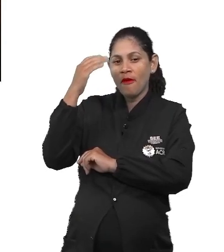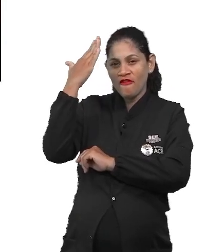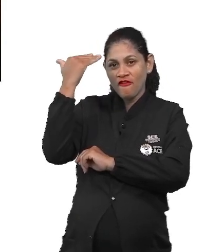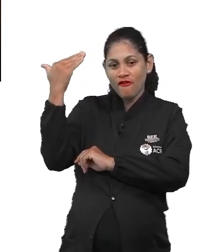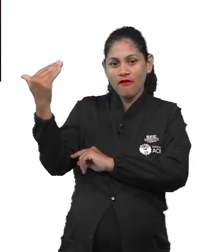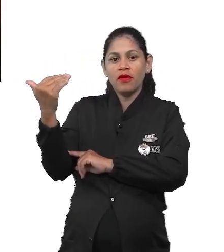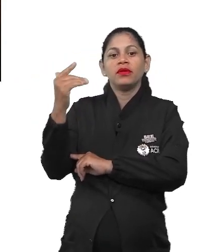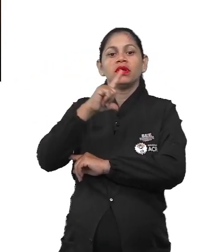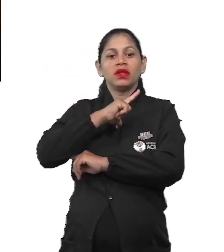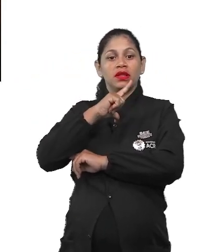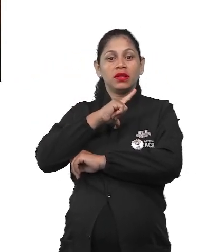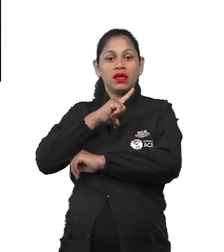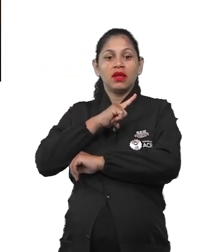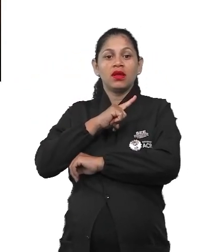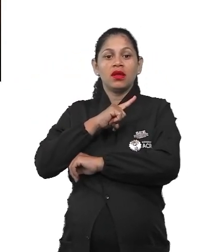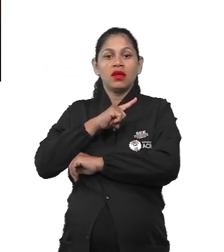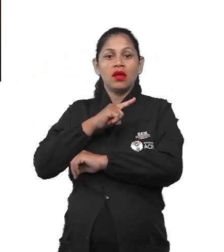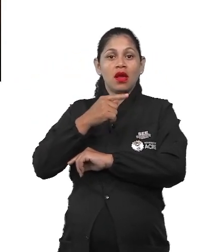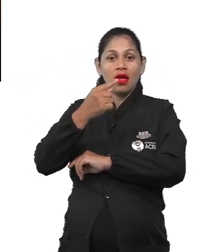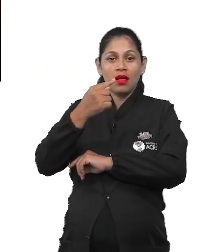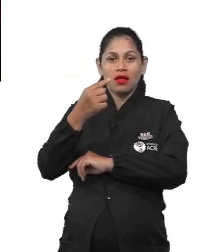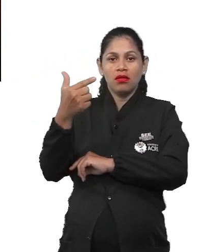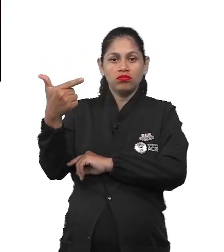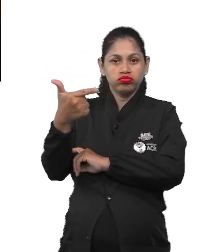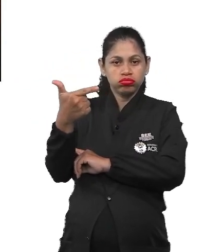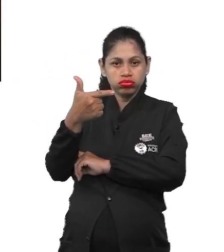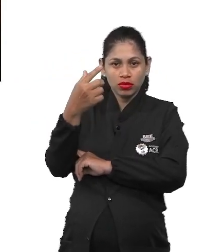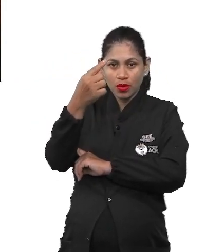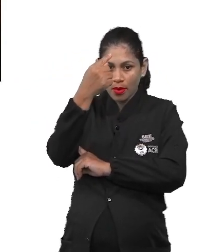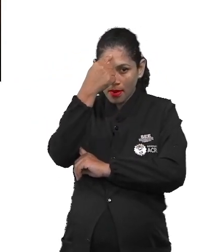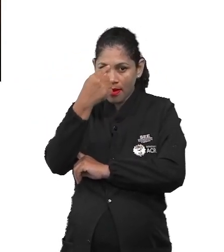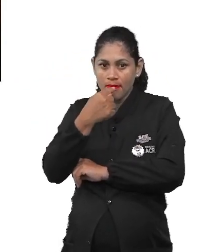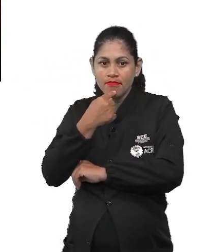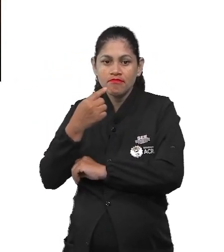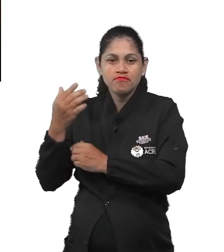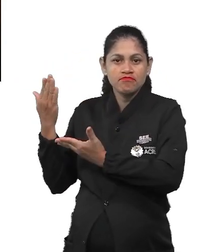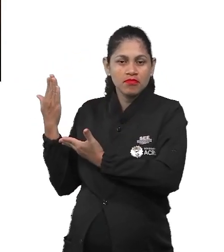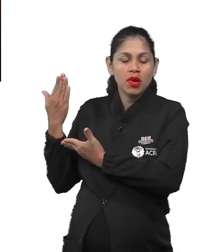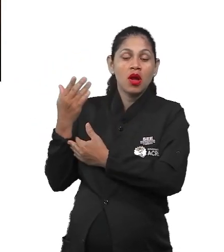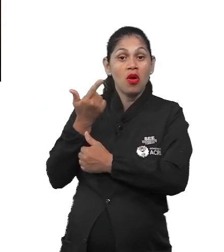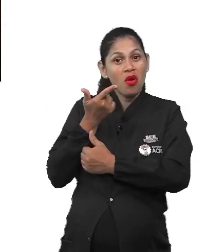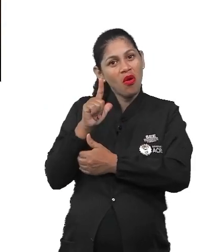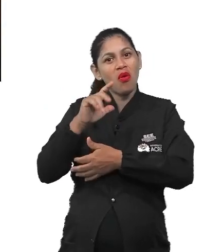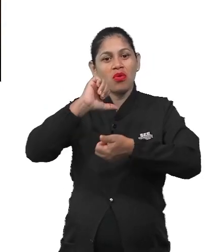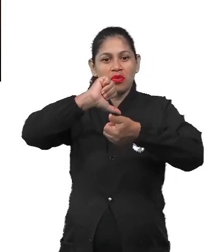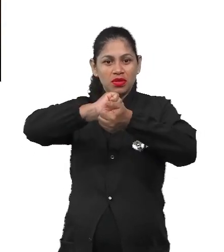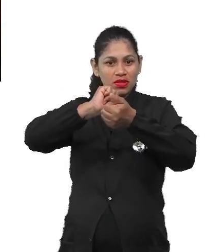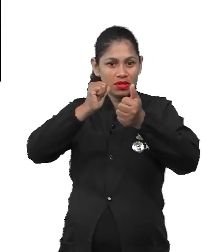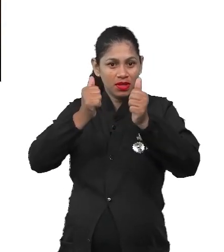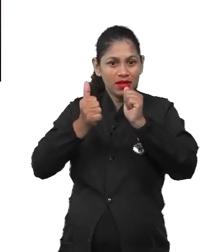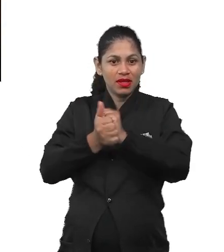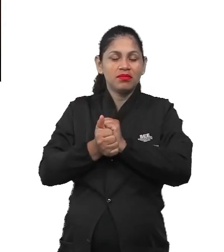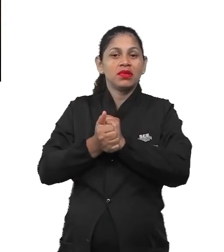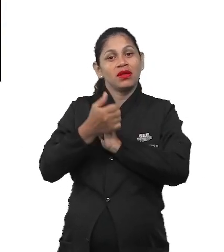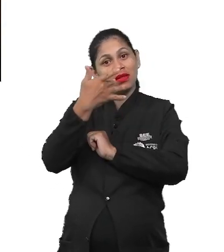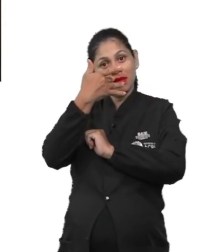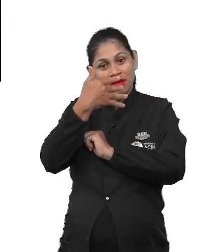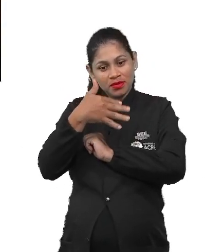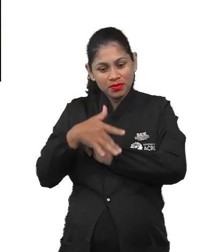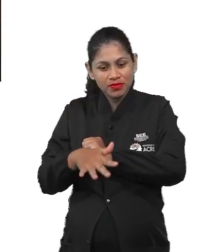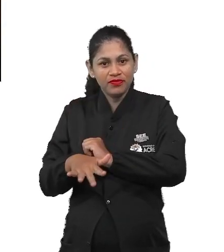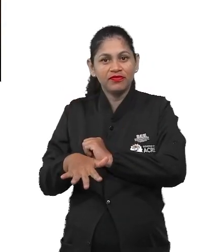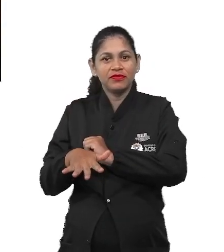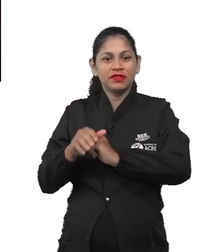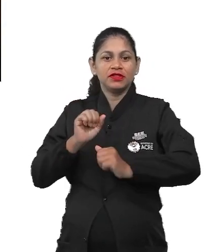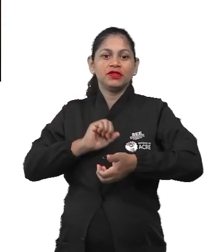e Julieta, que foi uma adaptação. Geralmente as pessoas associam, né, ao vídeo a um